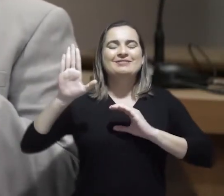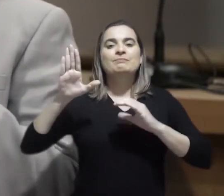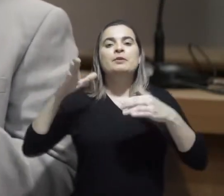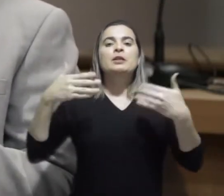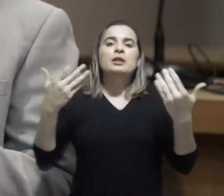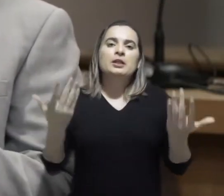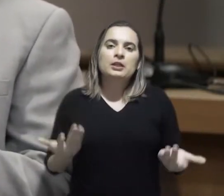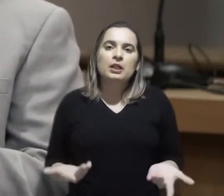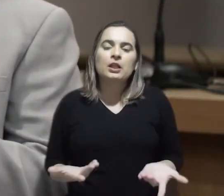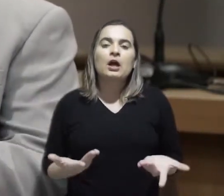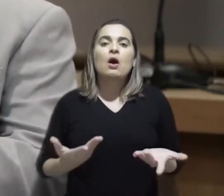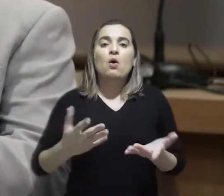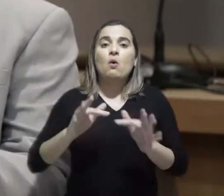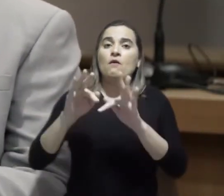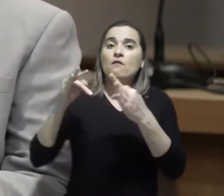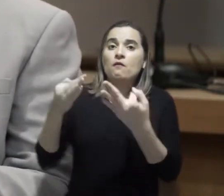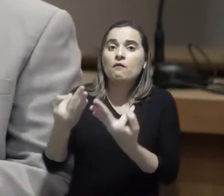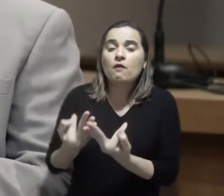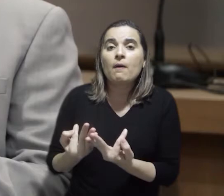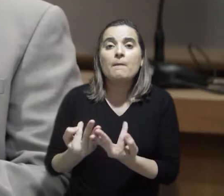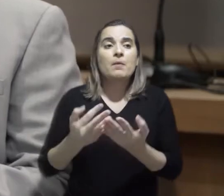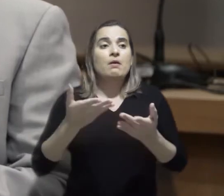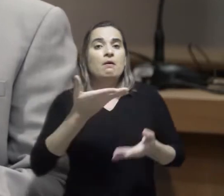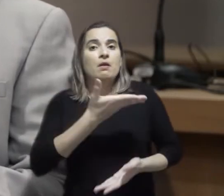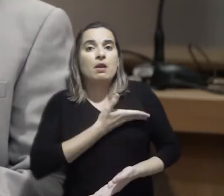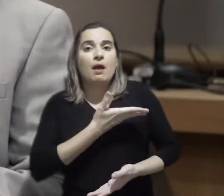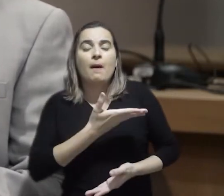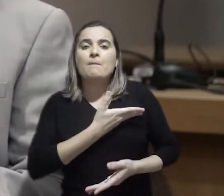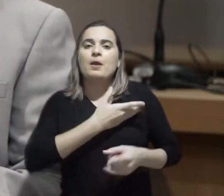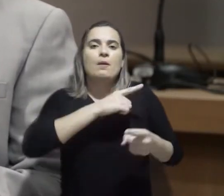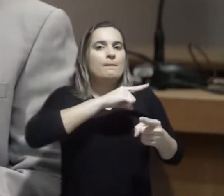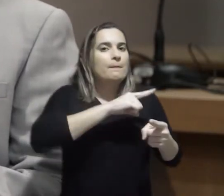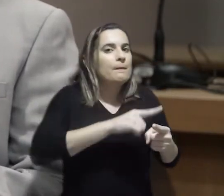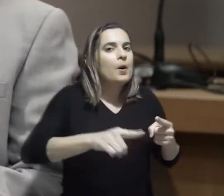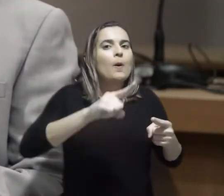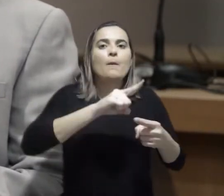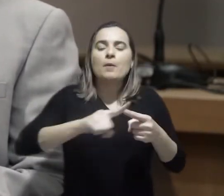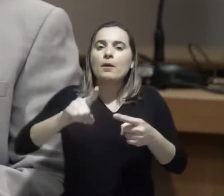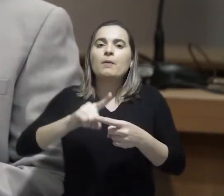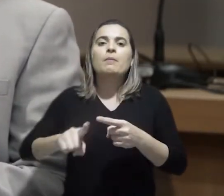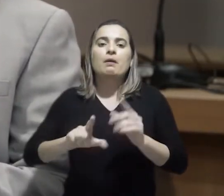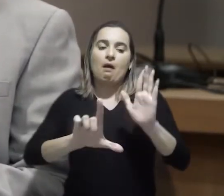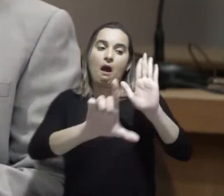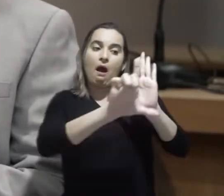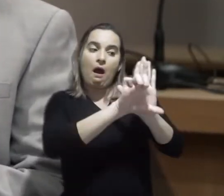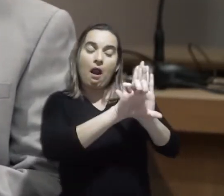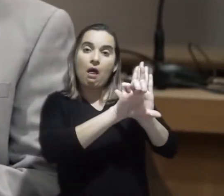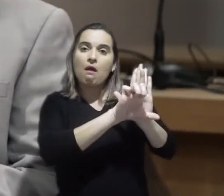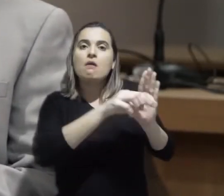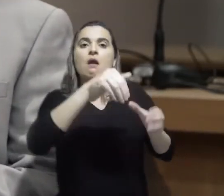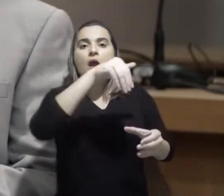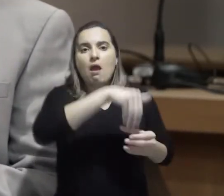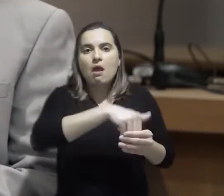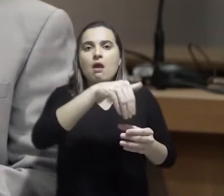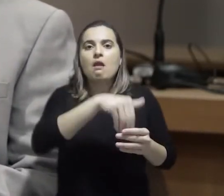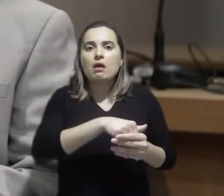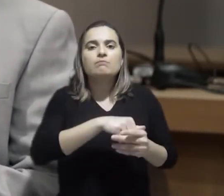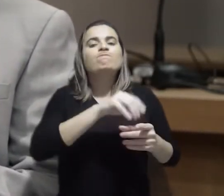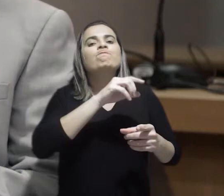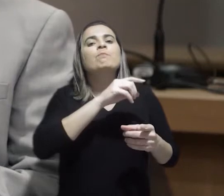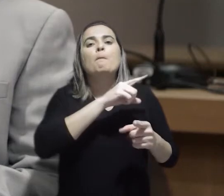a sua conduta a se enquadrar nessa proibição da lei eleitoral. Qualquer pessoa que